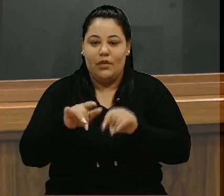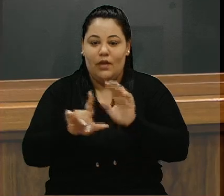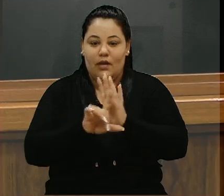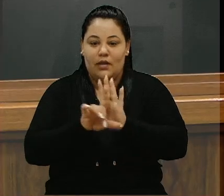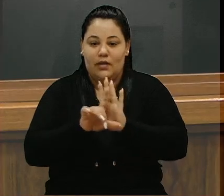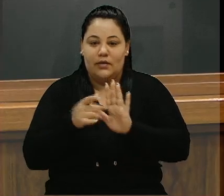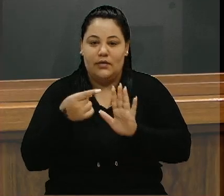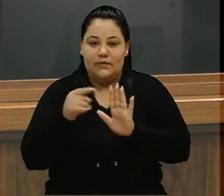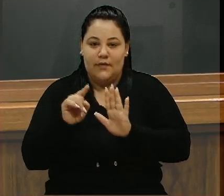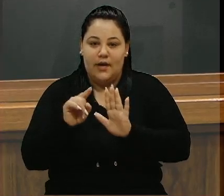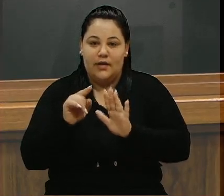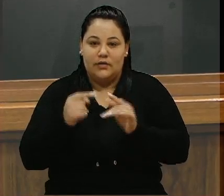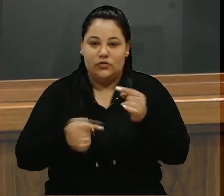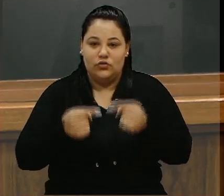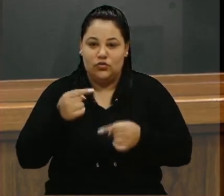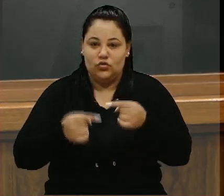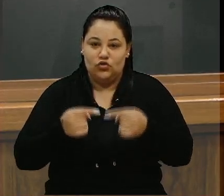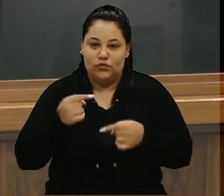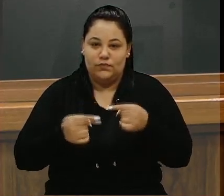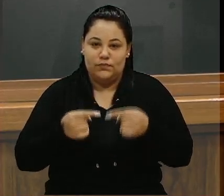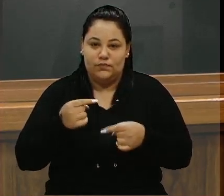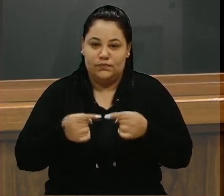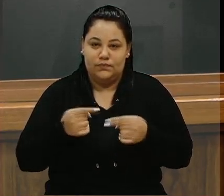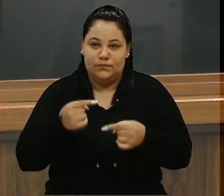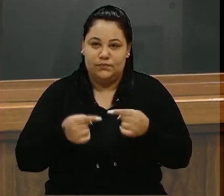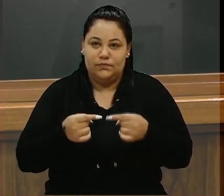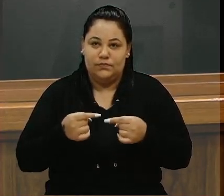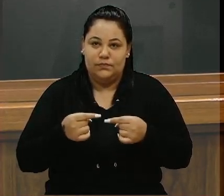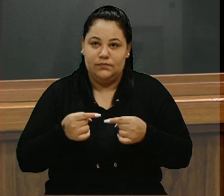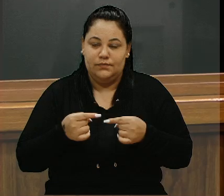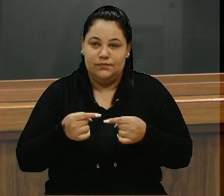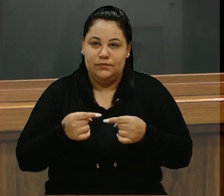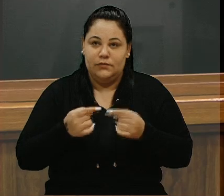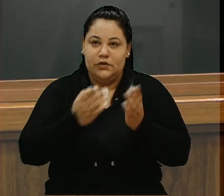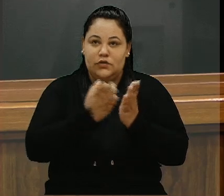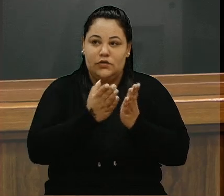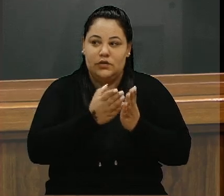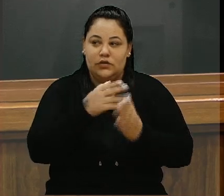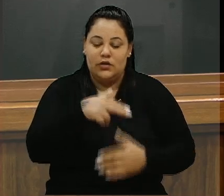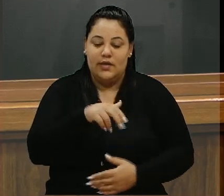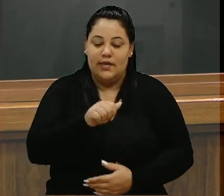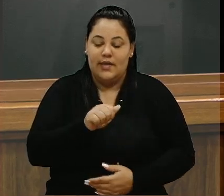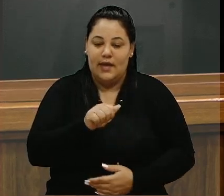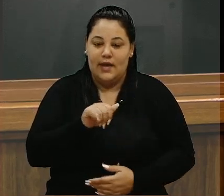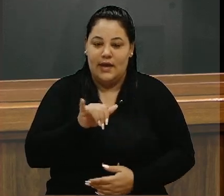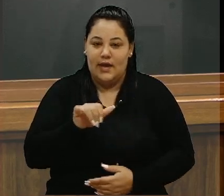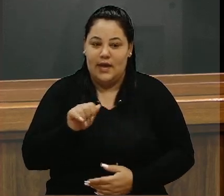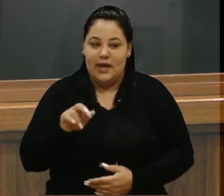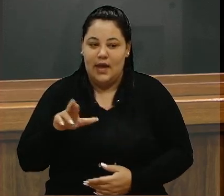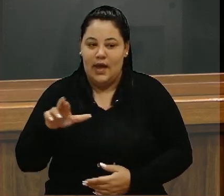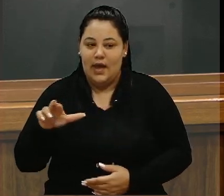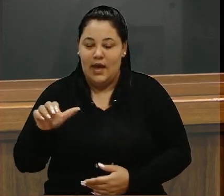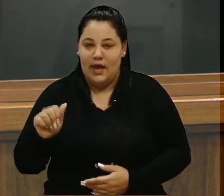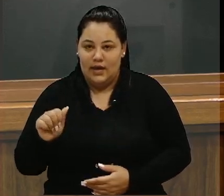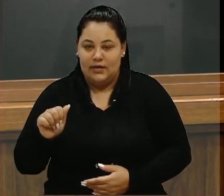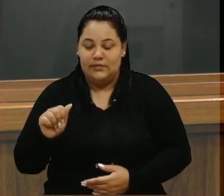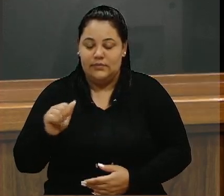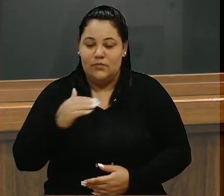questão daquela estudante, a Nayara, que foi assassinada na saída da